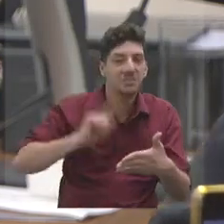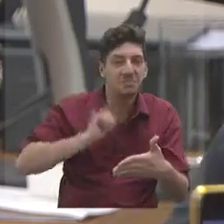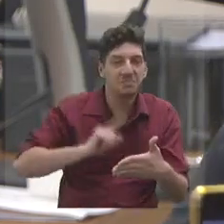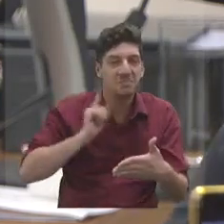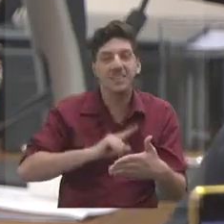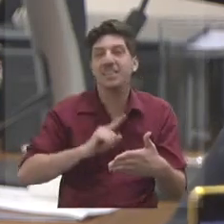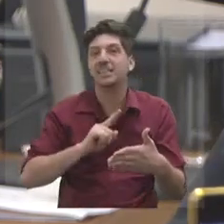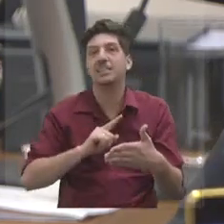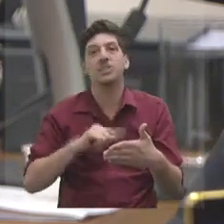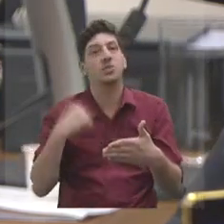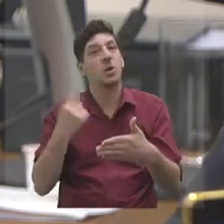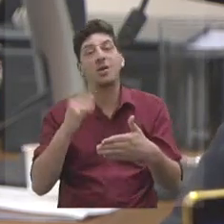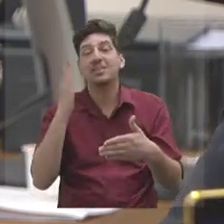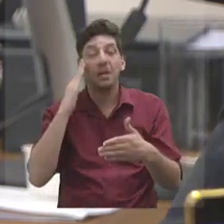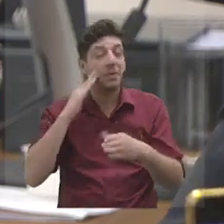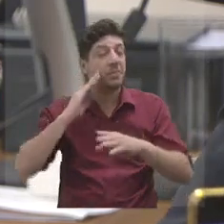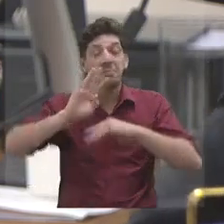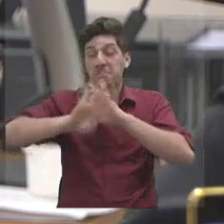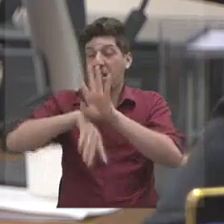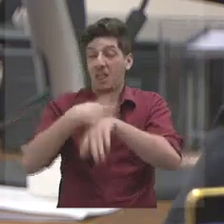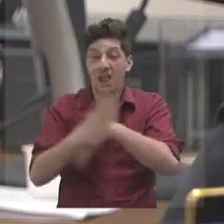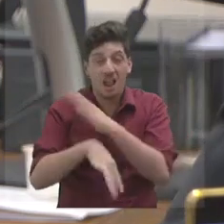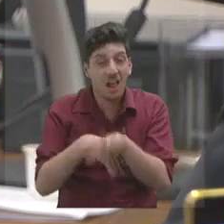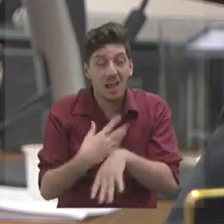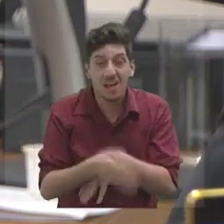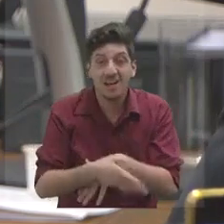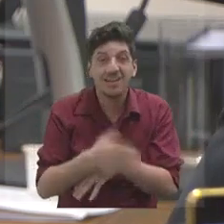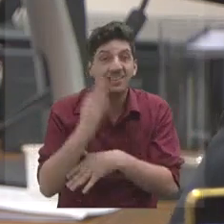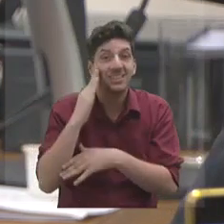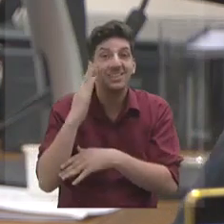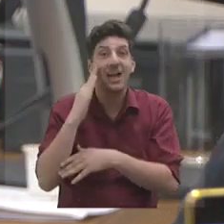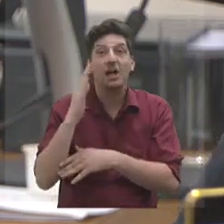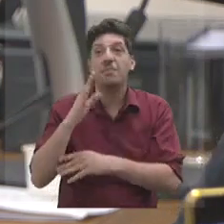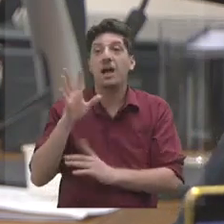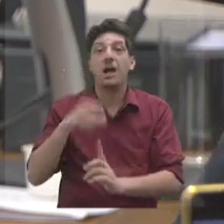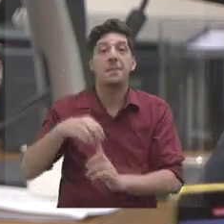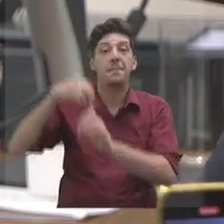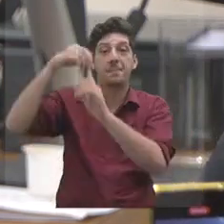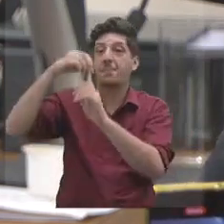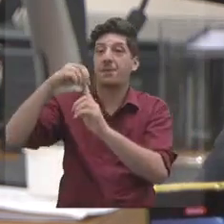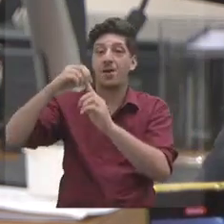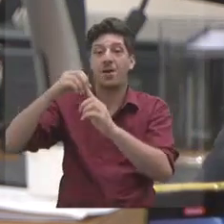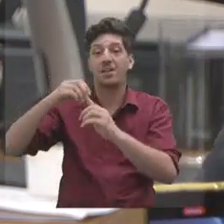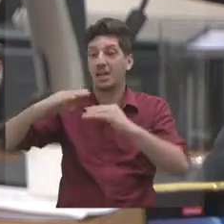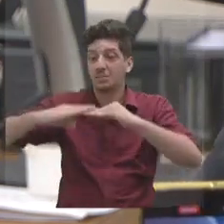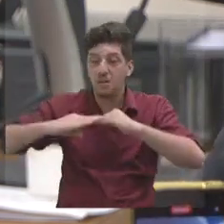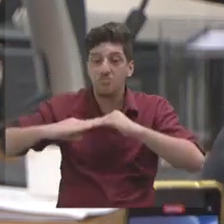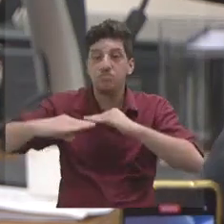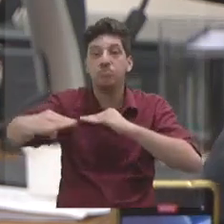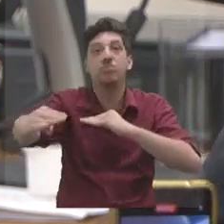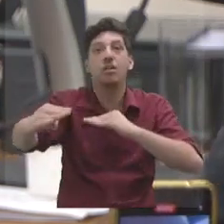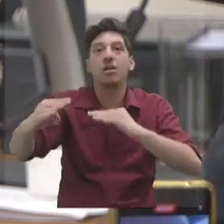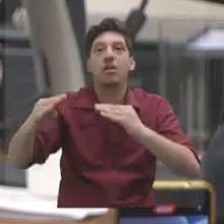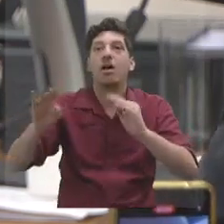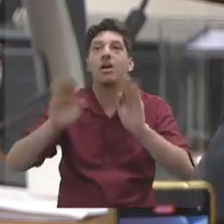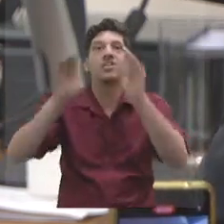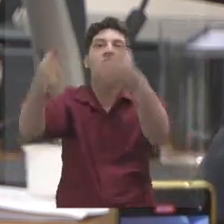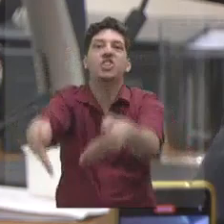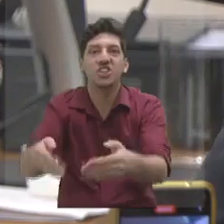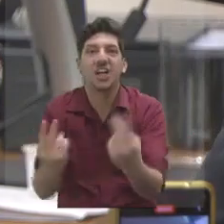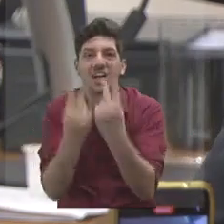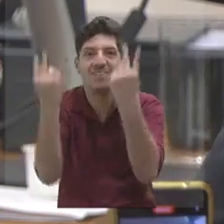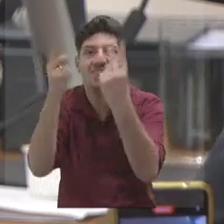calamidade que estão né você colocar a preferência na pavimentação de uma estrada que valoriza o imóvel do governador